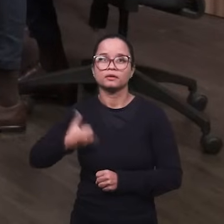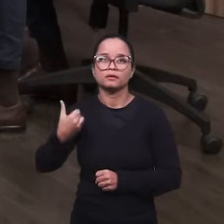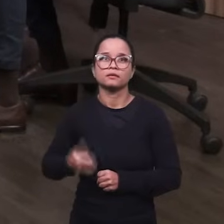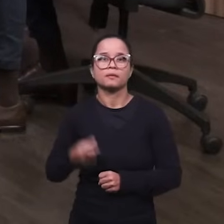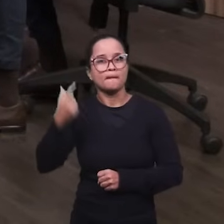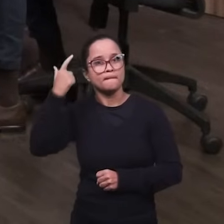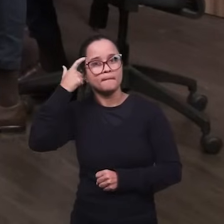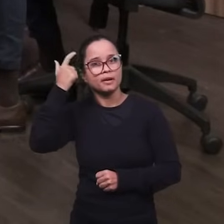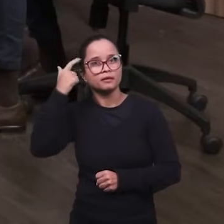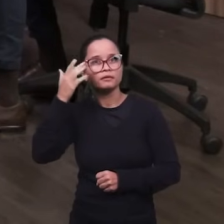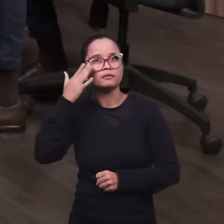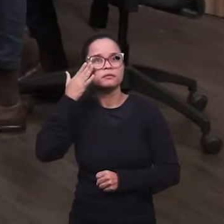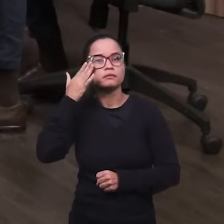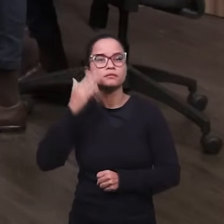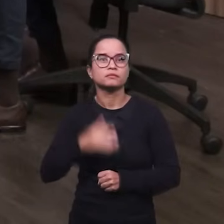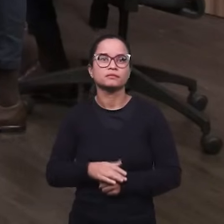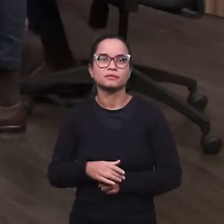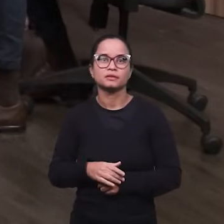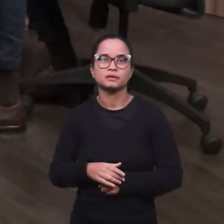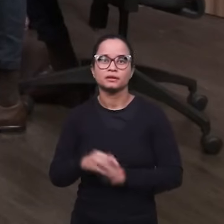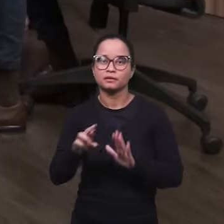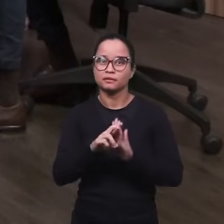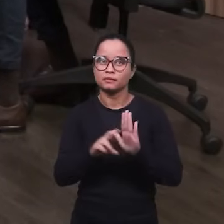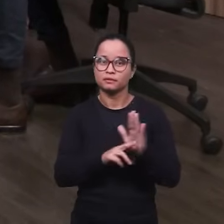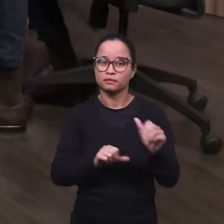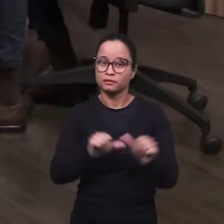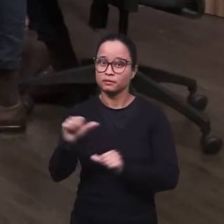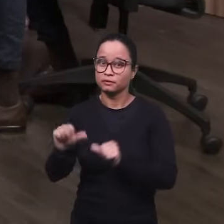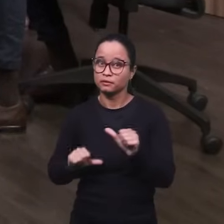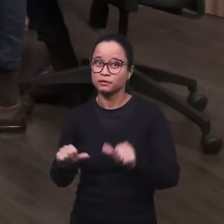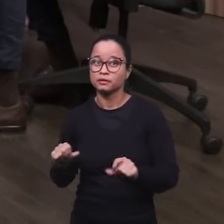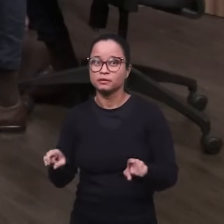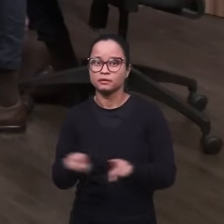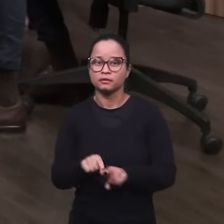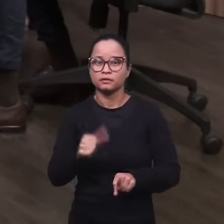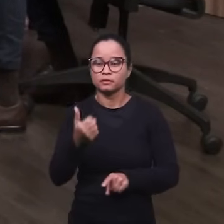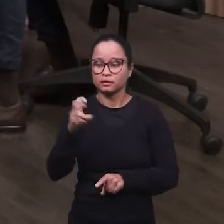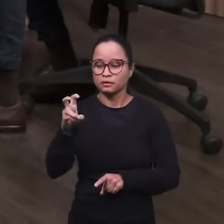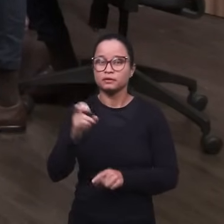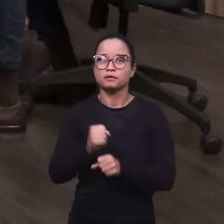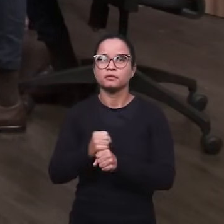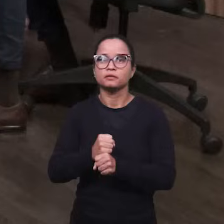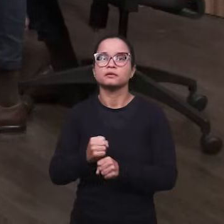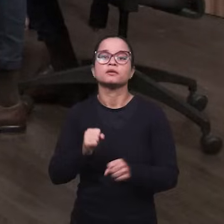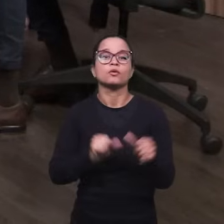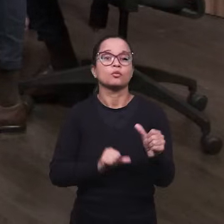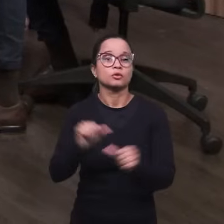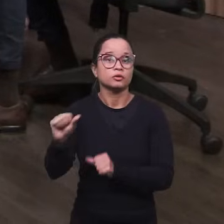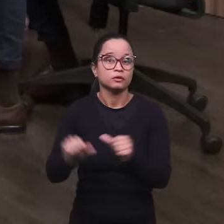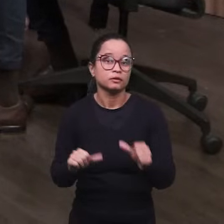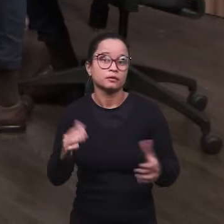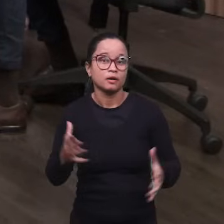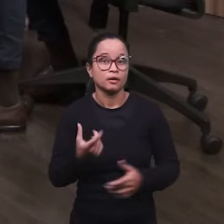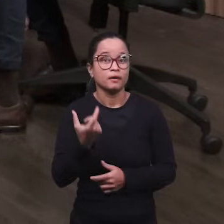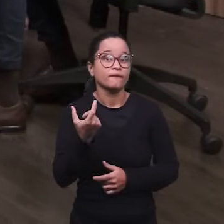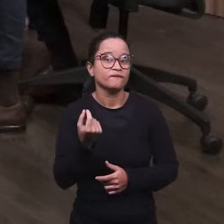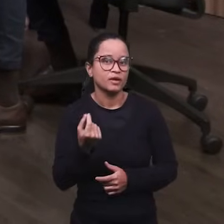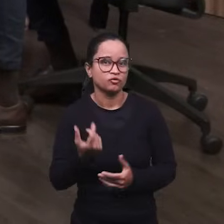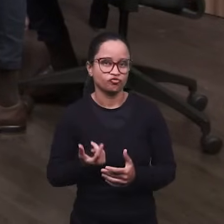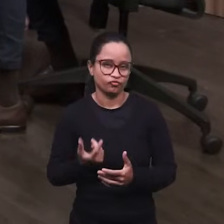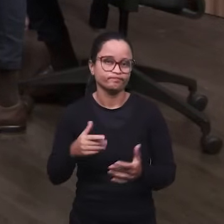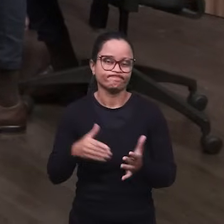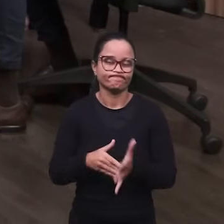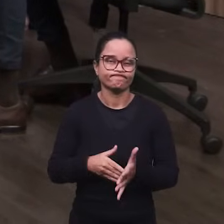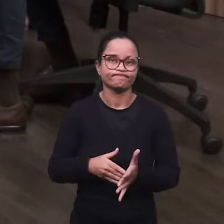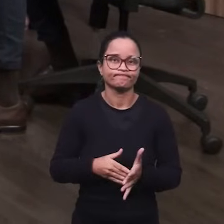anos. Pensa que, mas o senhor está numa regra de transição, mas é 65 anos e pelo menos 15 anos. Isso mudou. Então, o jovem precisa de 20 no